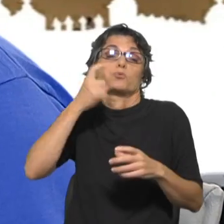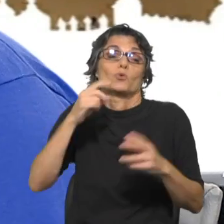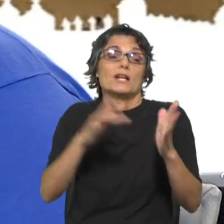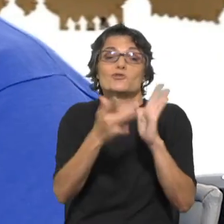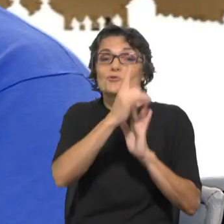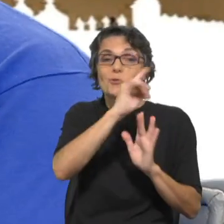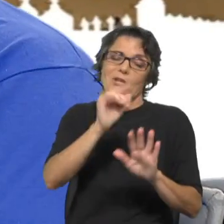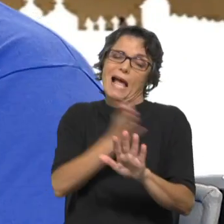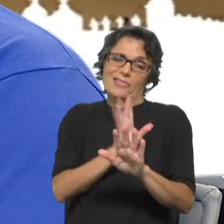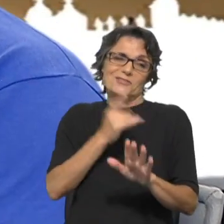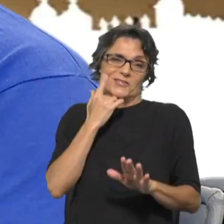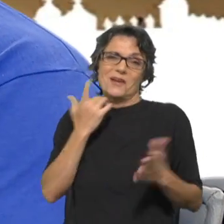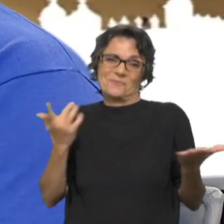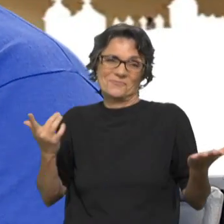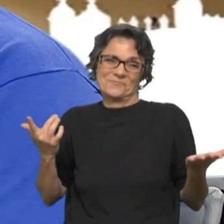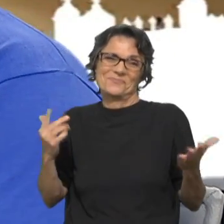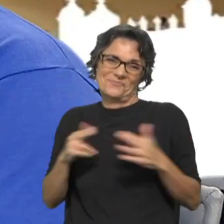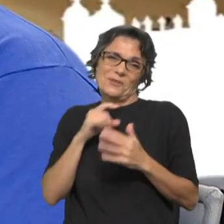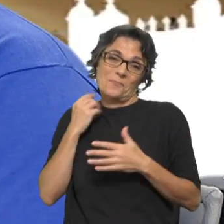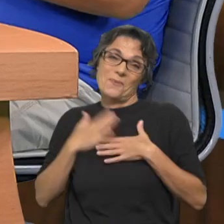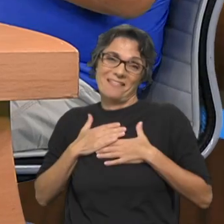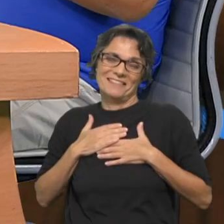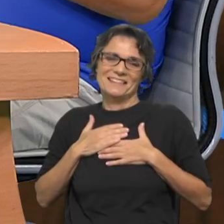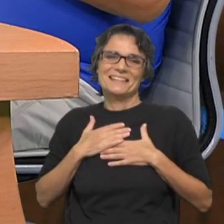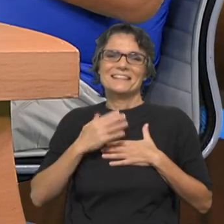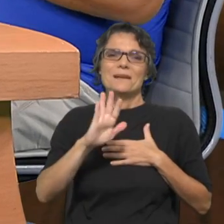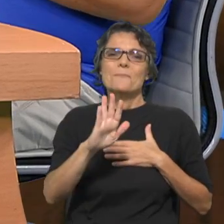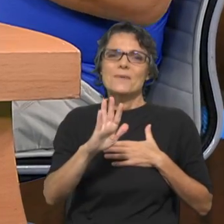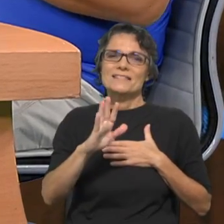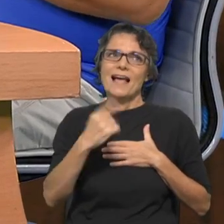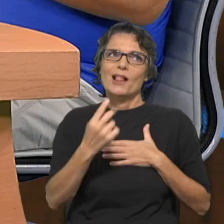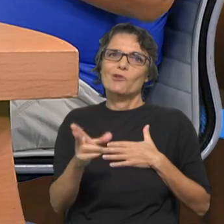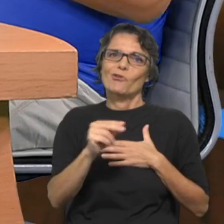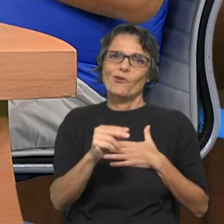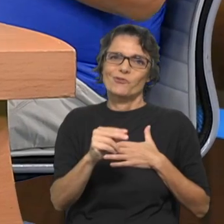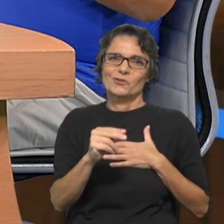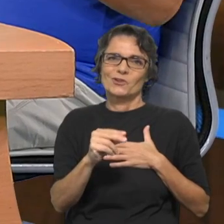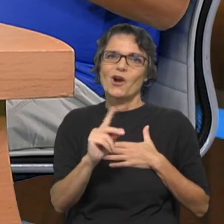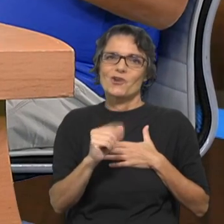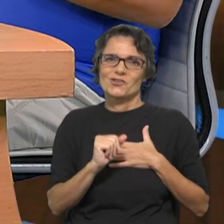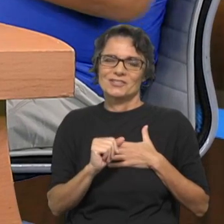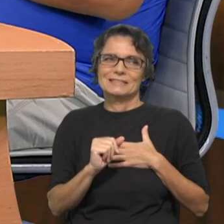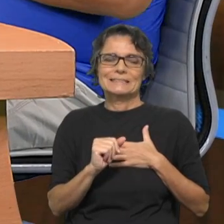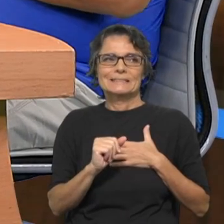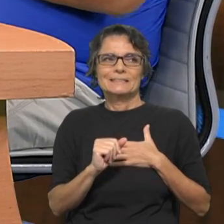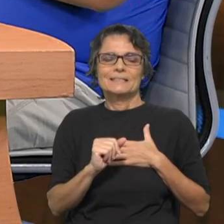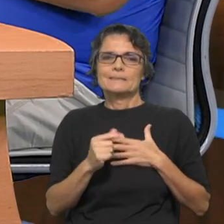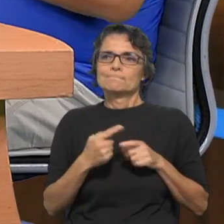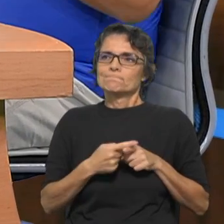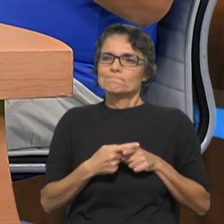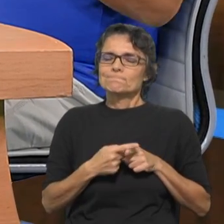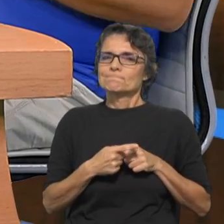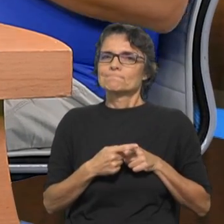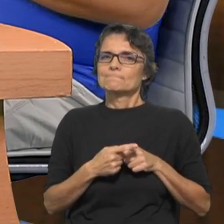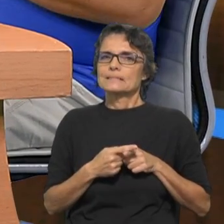tinha encontrado, confesso. Para mim, a grande novidade, aquela que mais me entusiasmou, foi ouvir